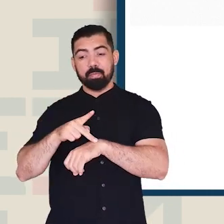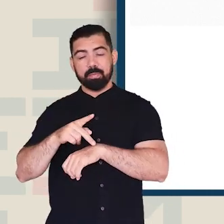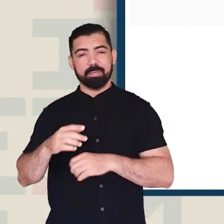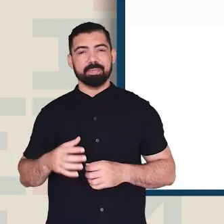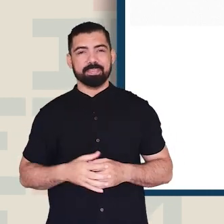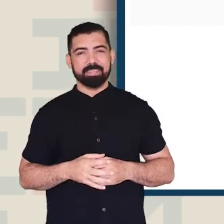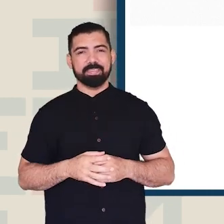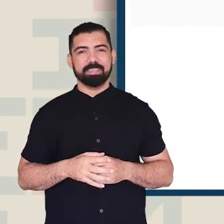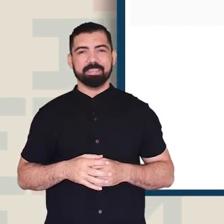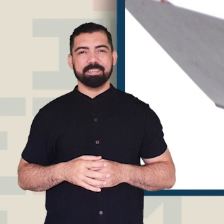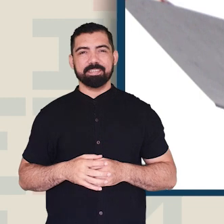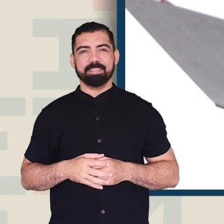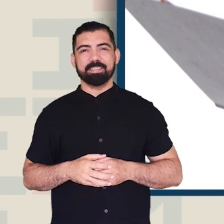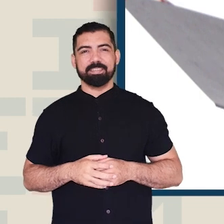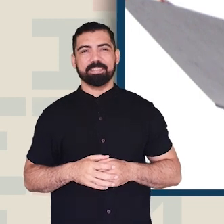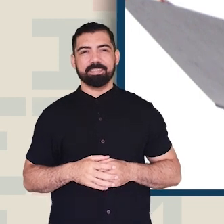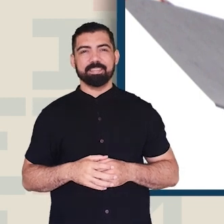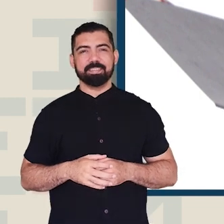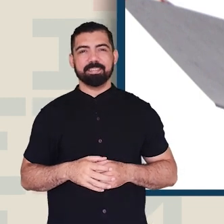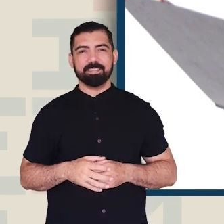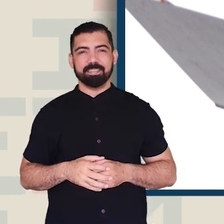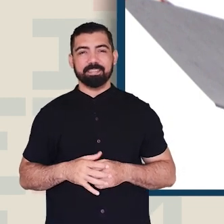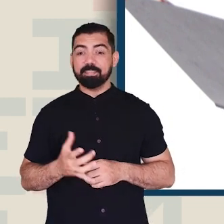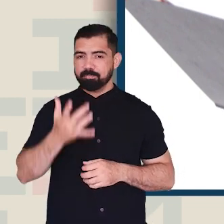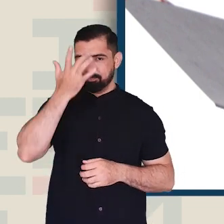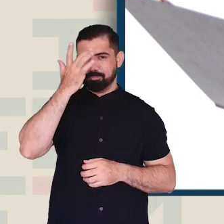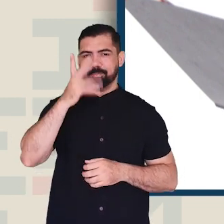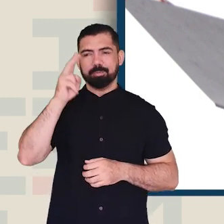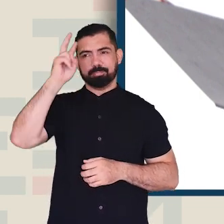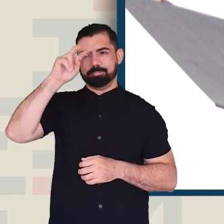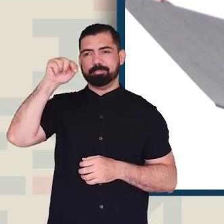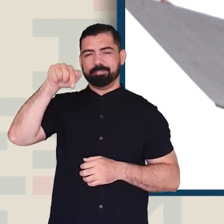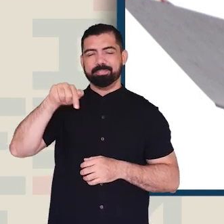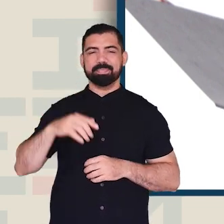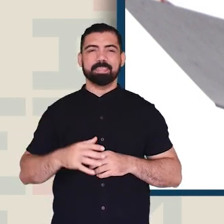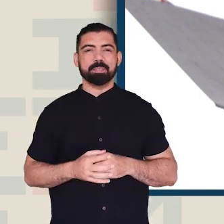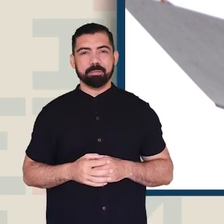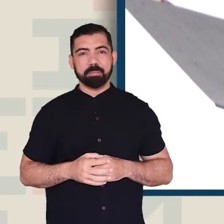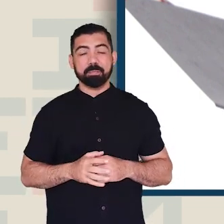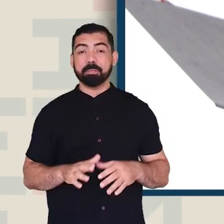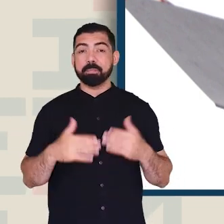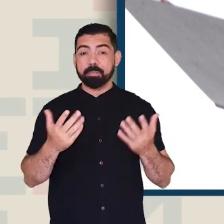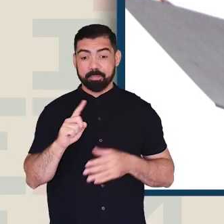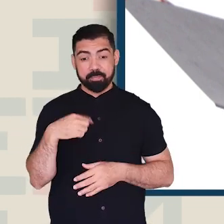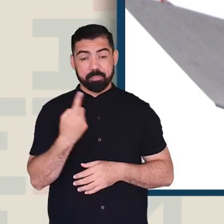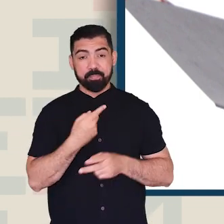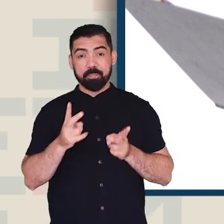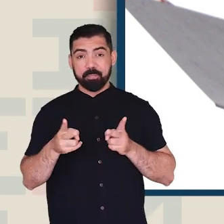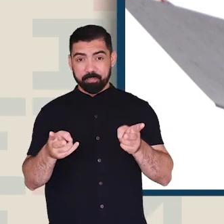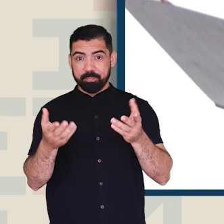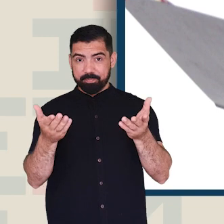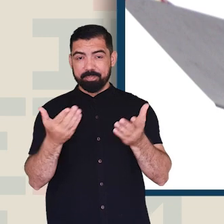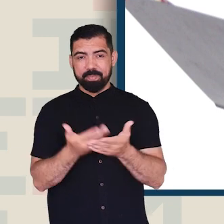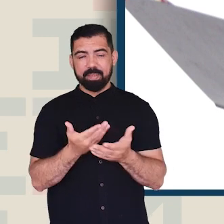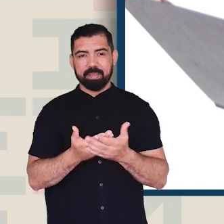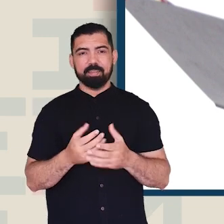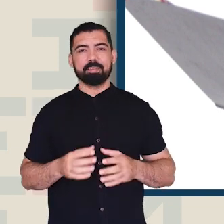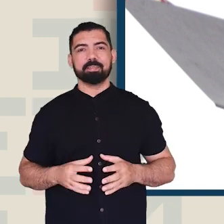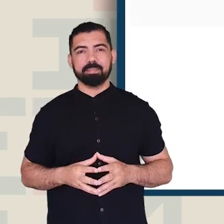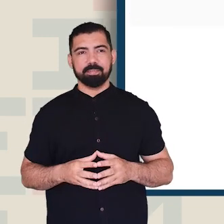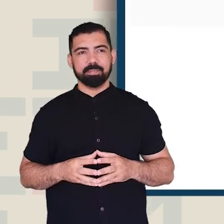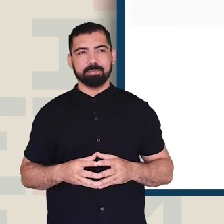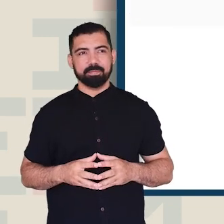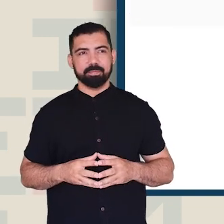A música do Assunto Preto veio agora já na cabeça, né? Então, continuando, ó.